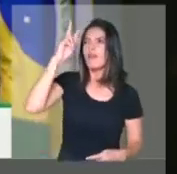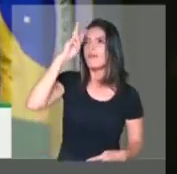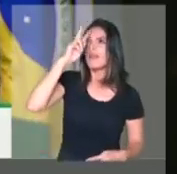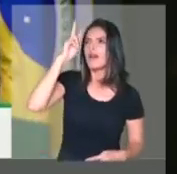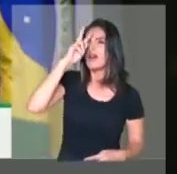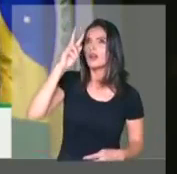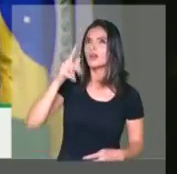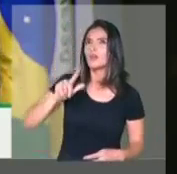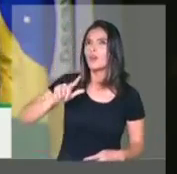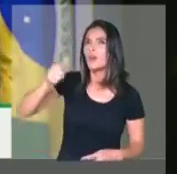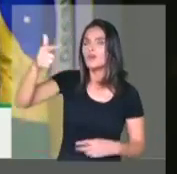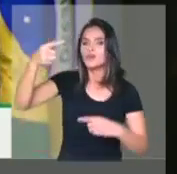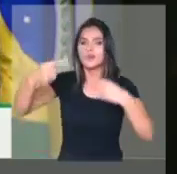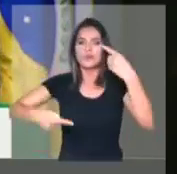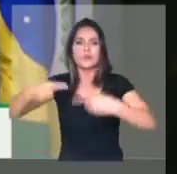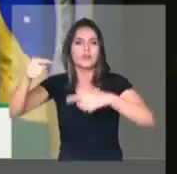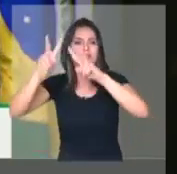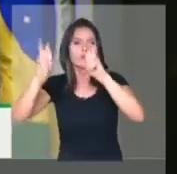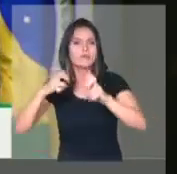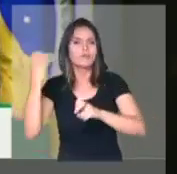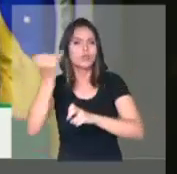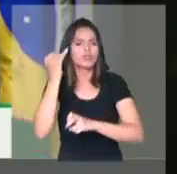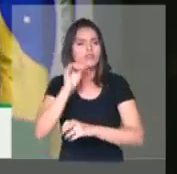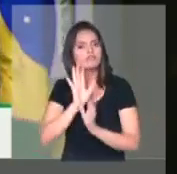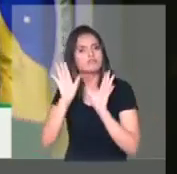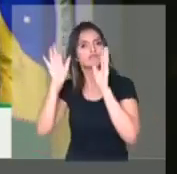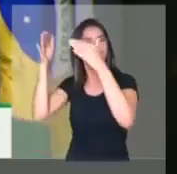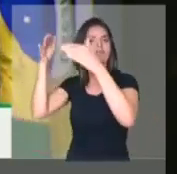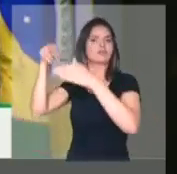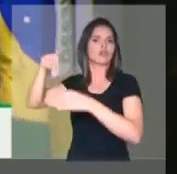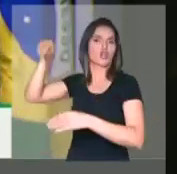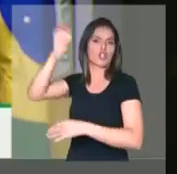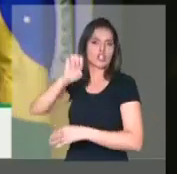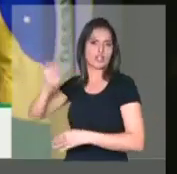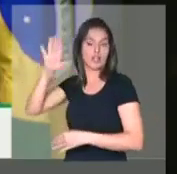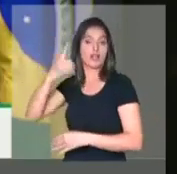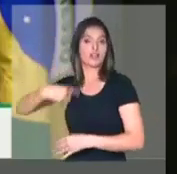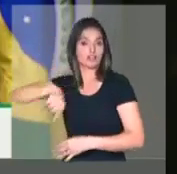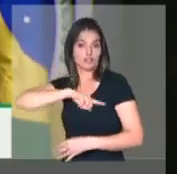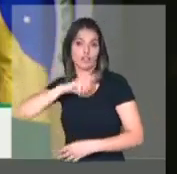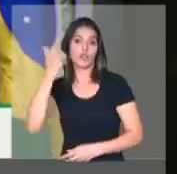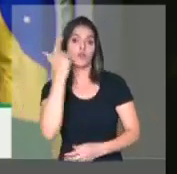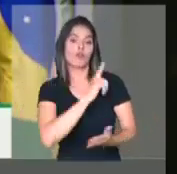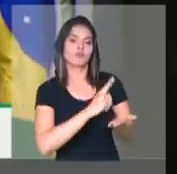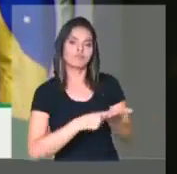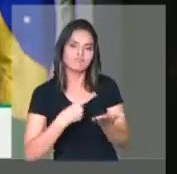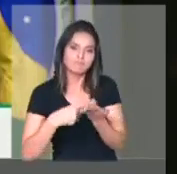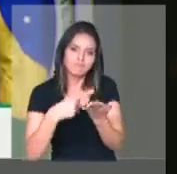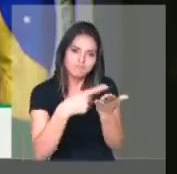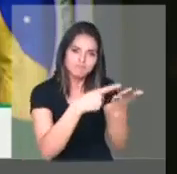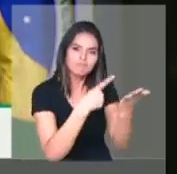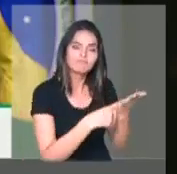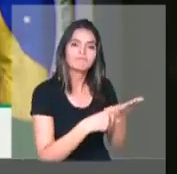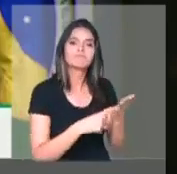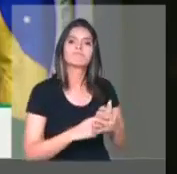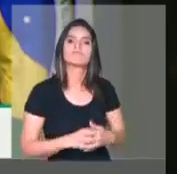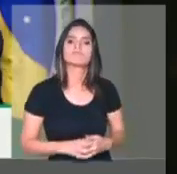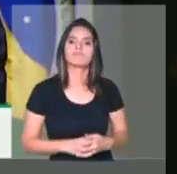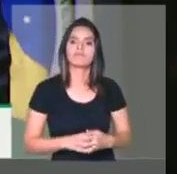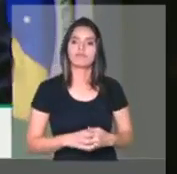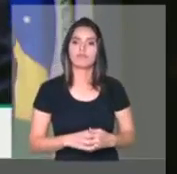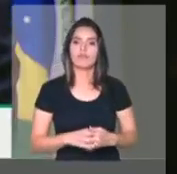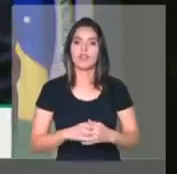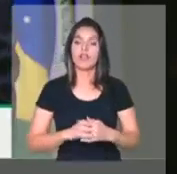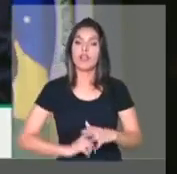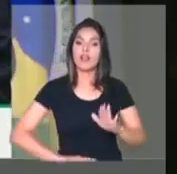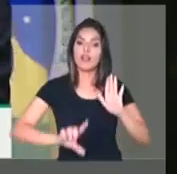rememorando outro debate importante para o Nordeste e que conseguimos construir. Falo do